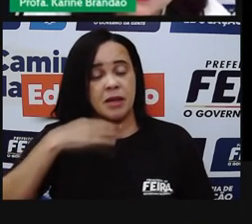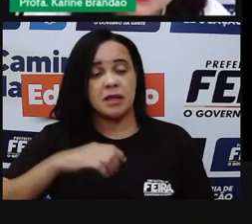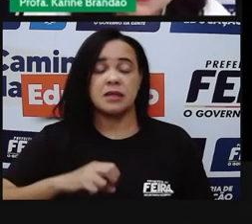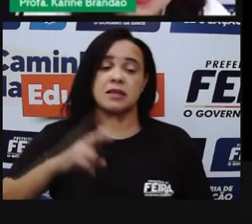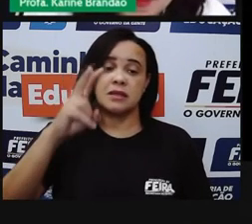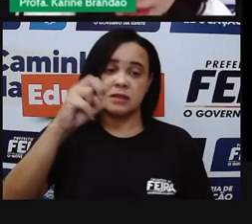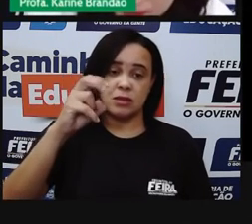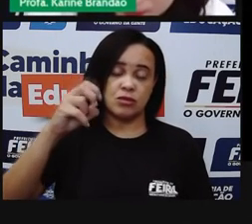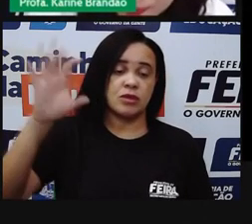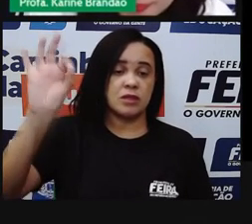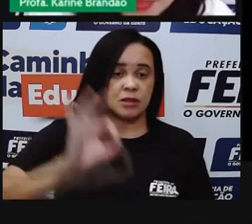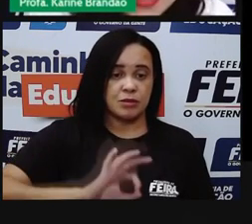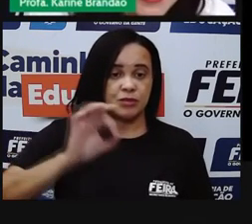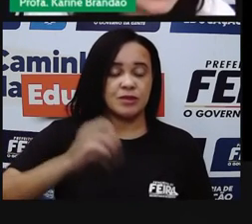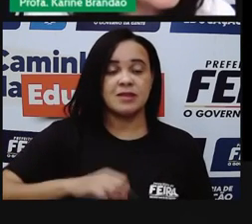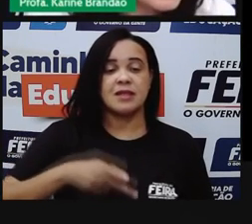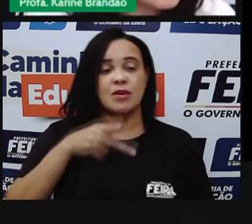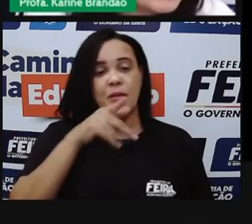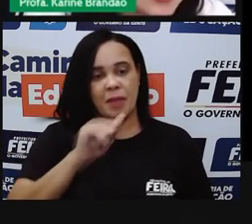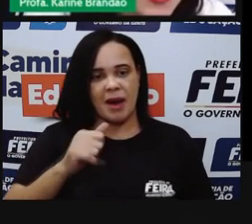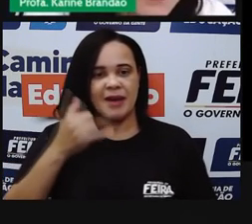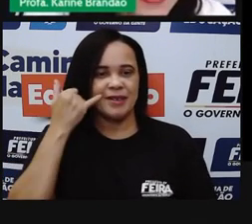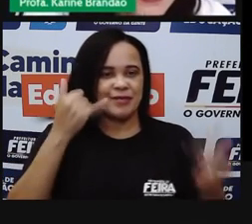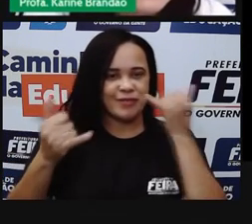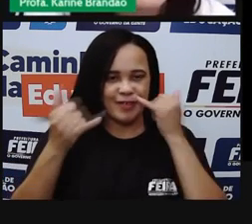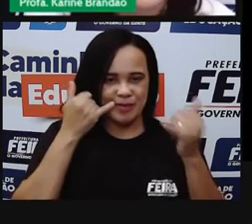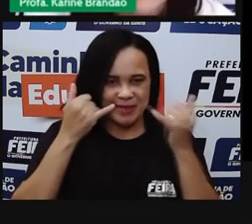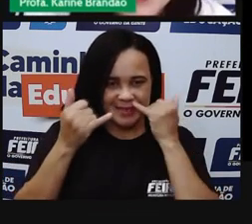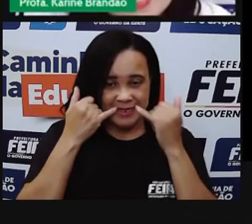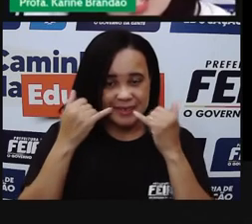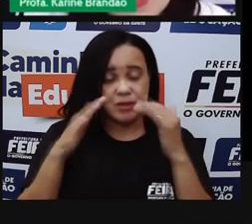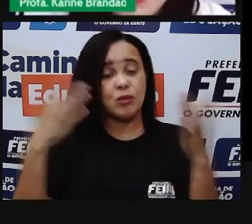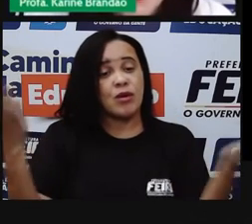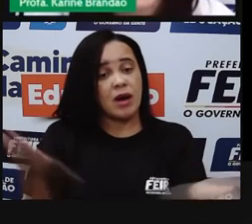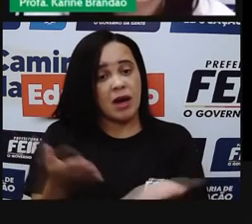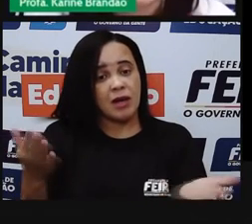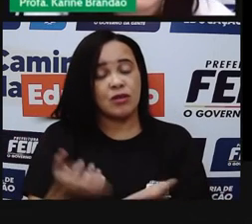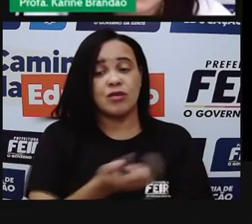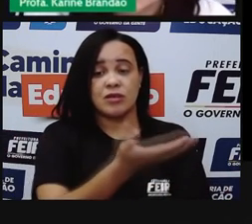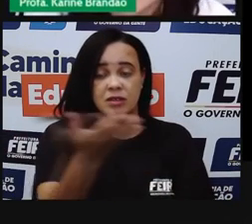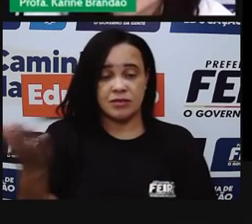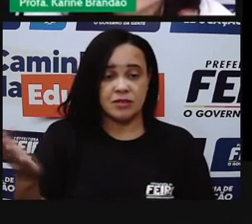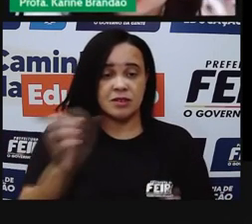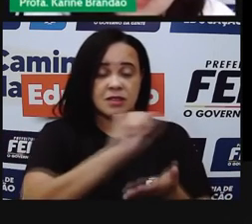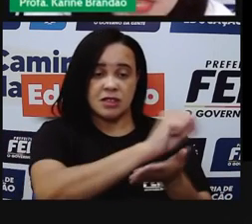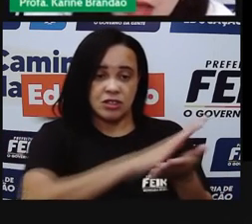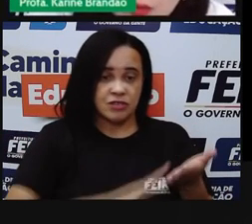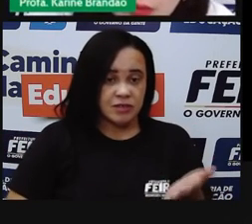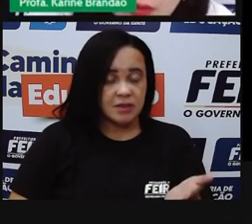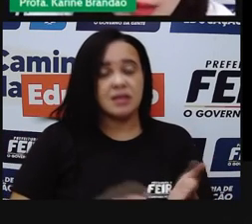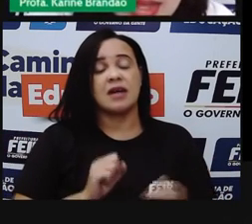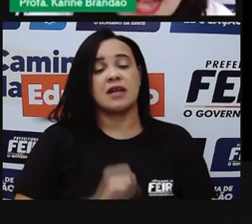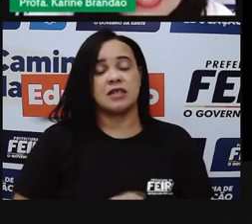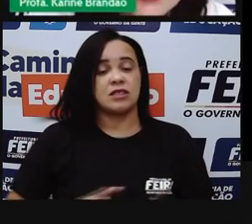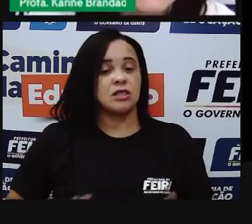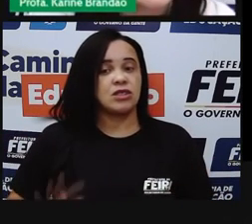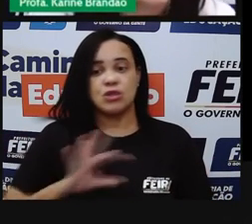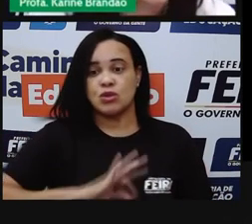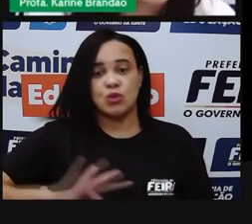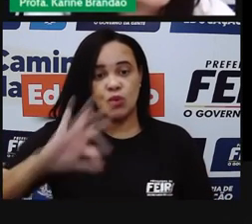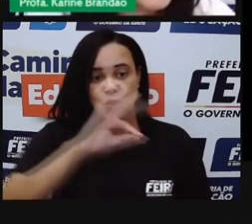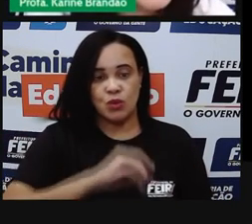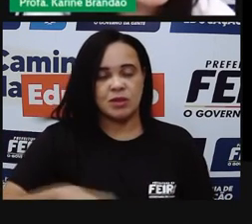50% de informações do meu pai. Agora é a sua vez de fazer as atividades, de estudar, de buscar um pouco